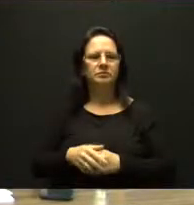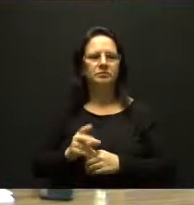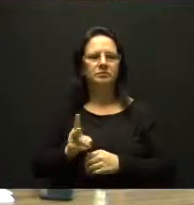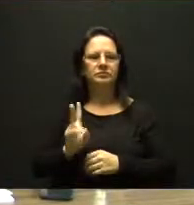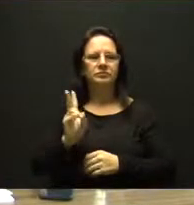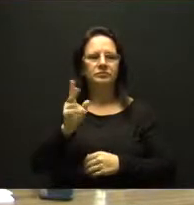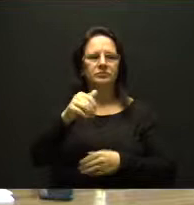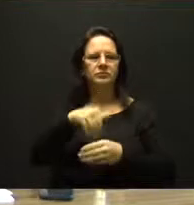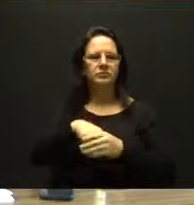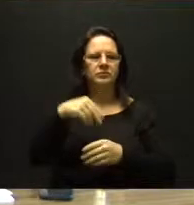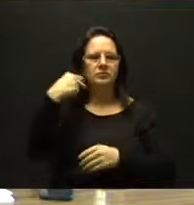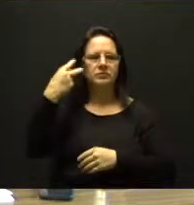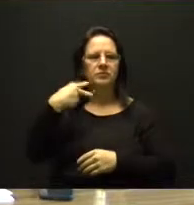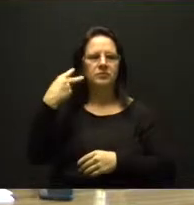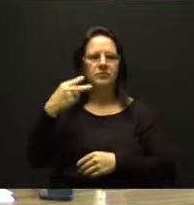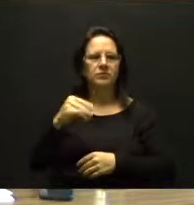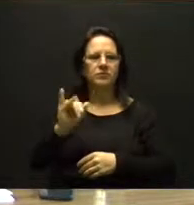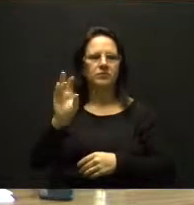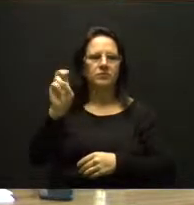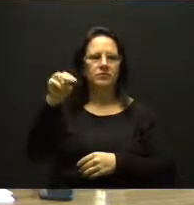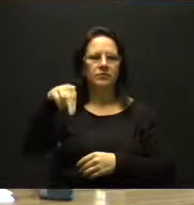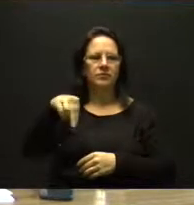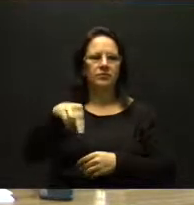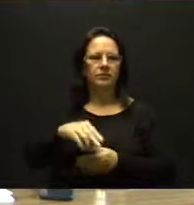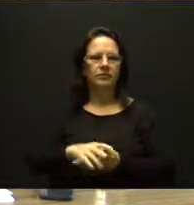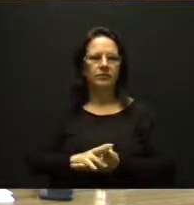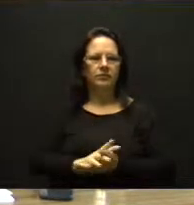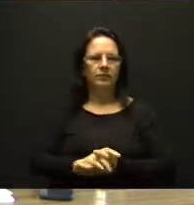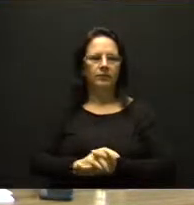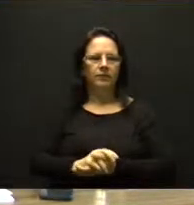votação com a palavra o vereador vai dobrando